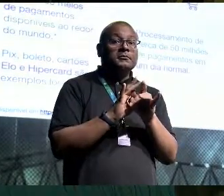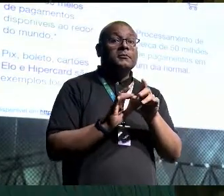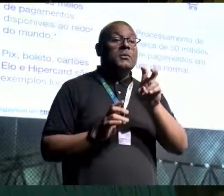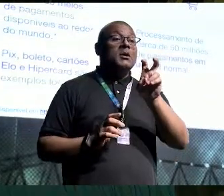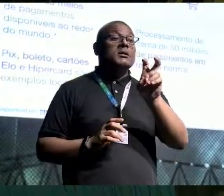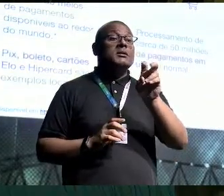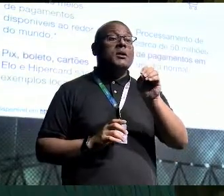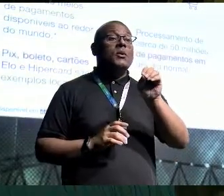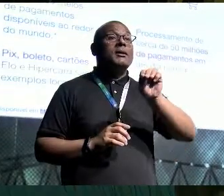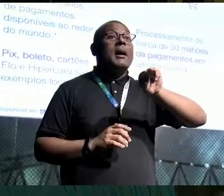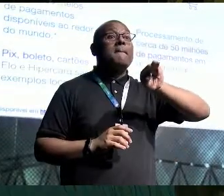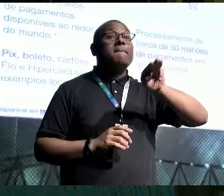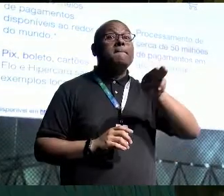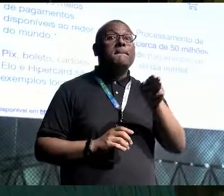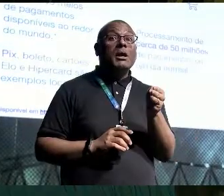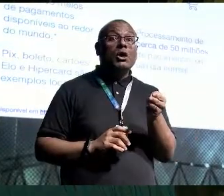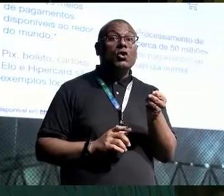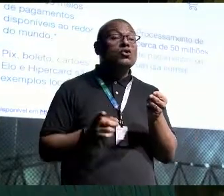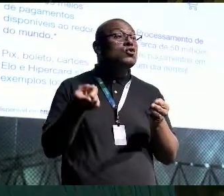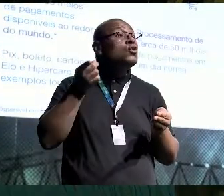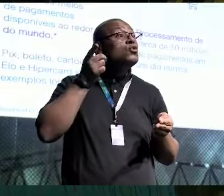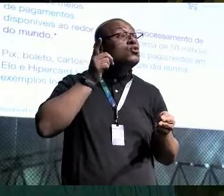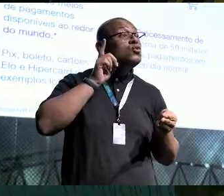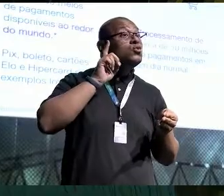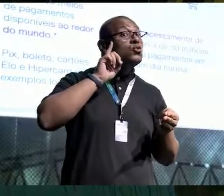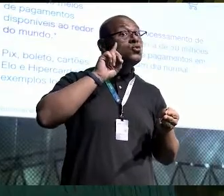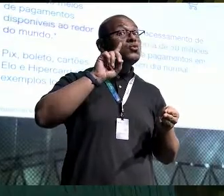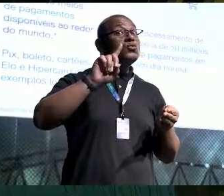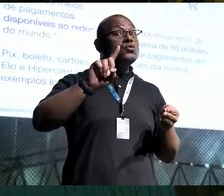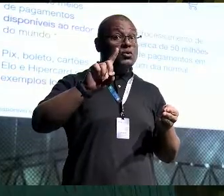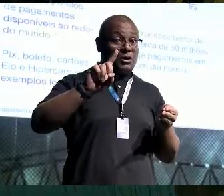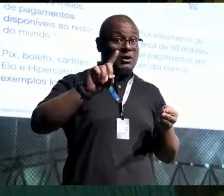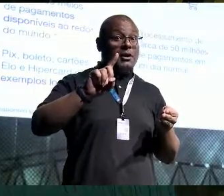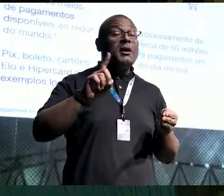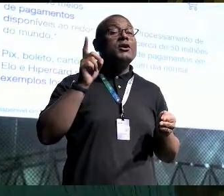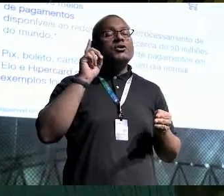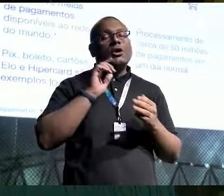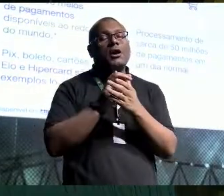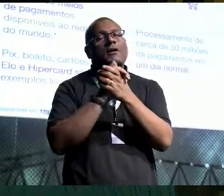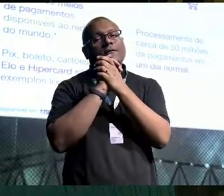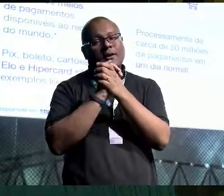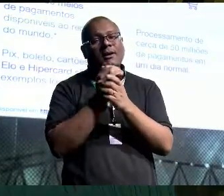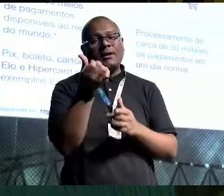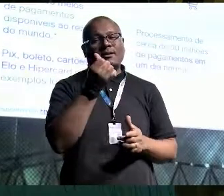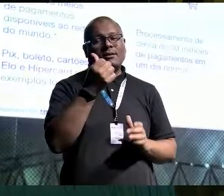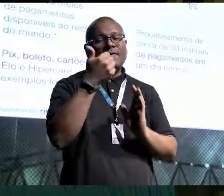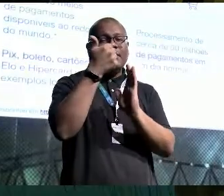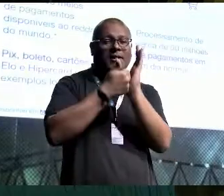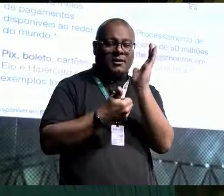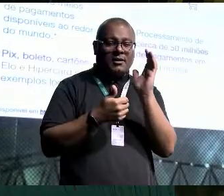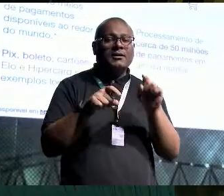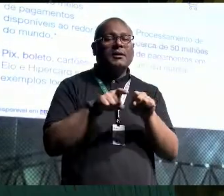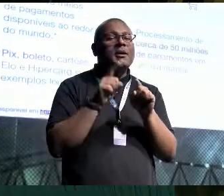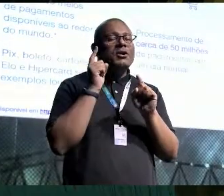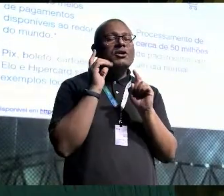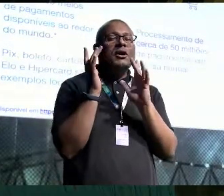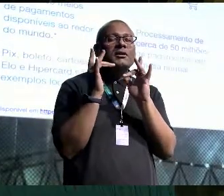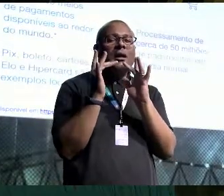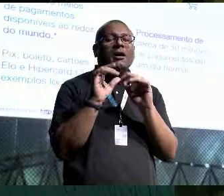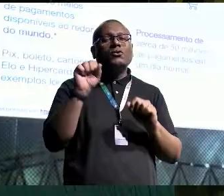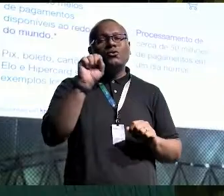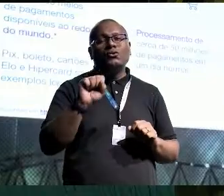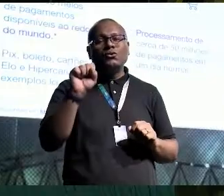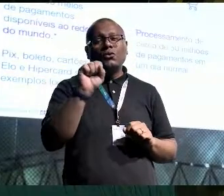50 milhões de pagamentos ao dia, isso sem contar datas comemorativas, como Black Friday e Singles Day. Isso